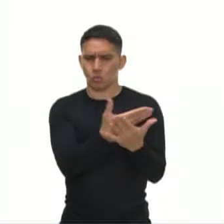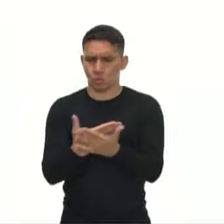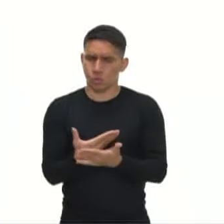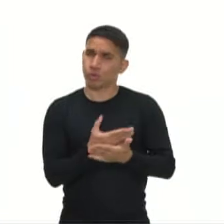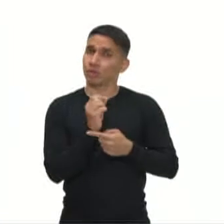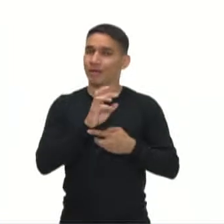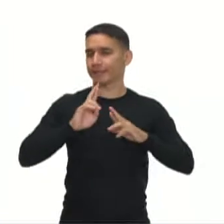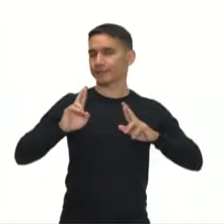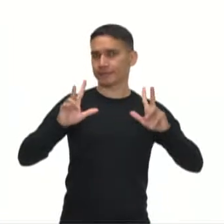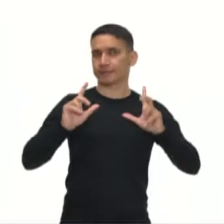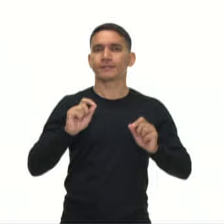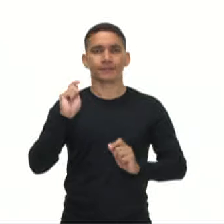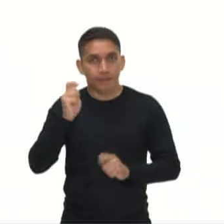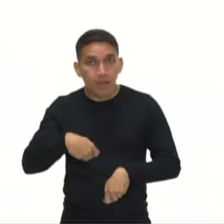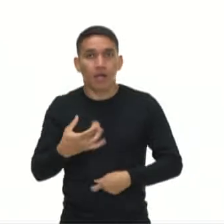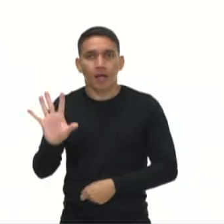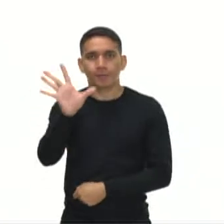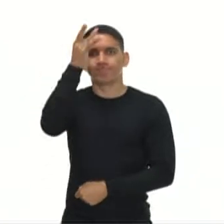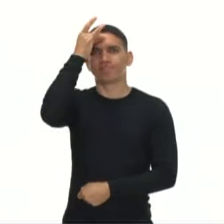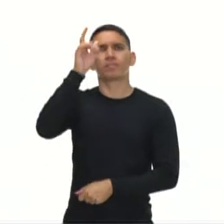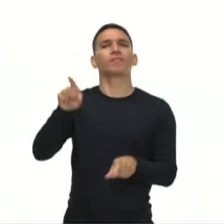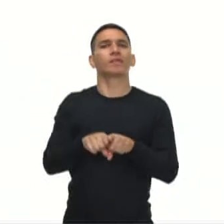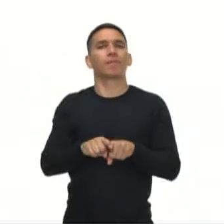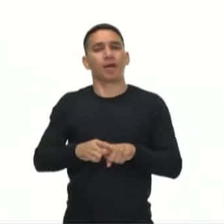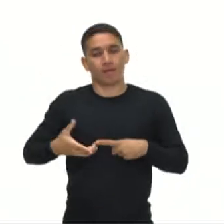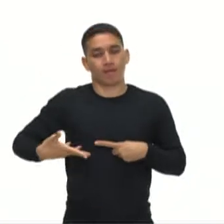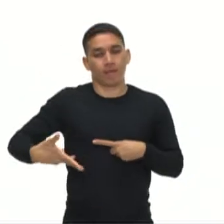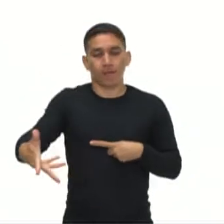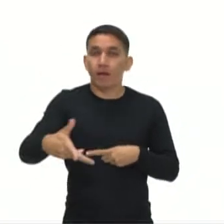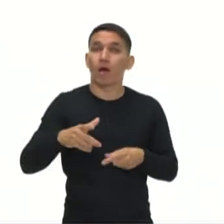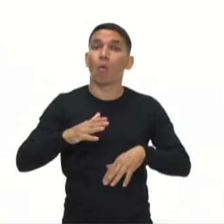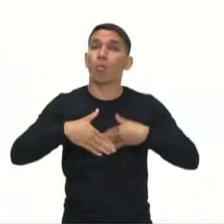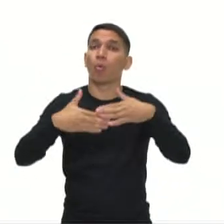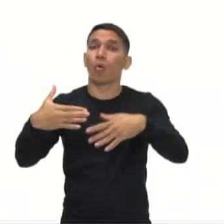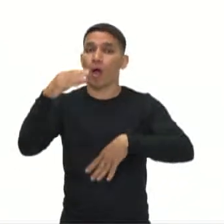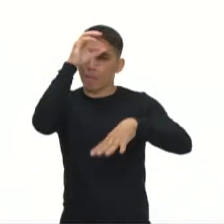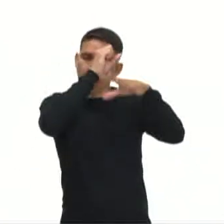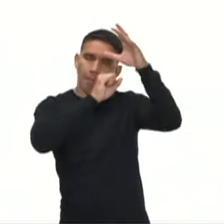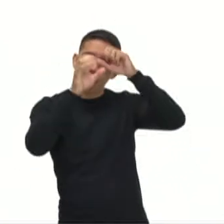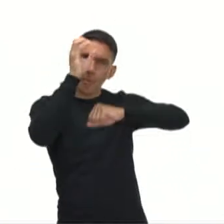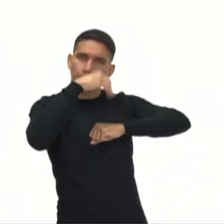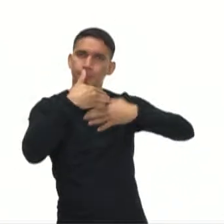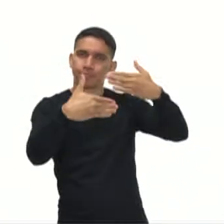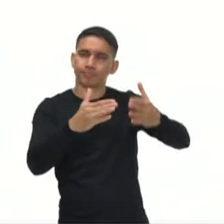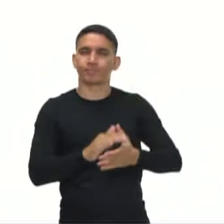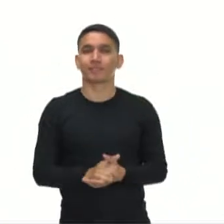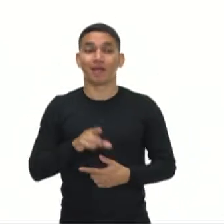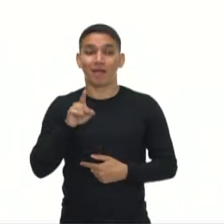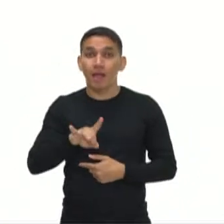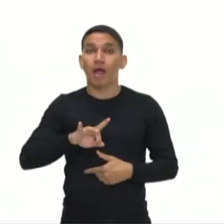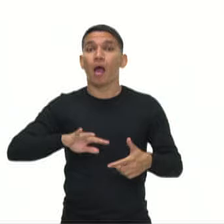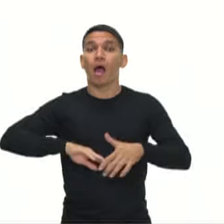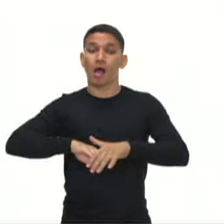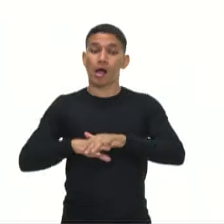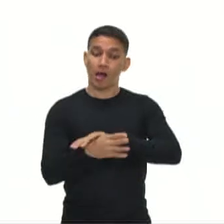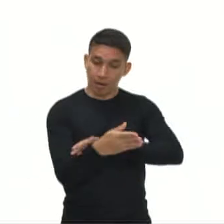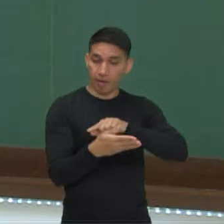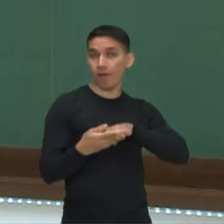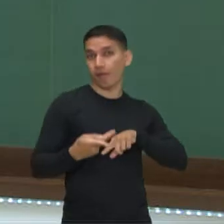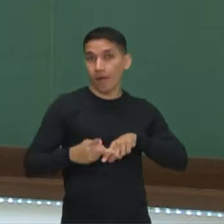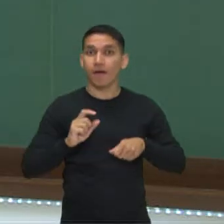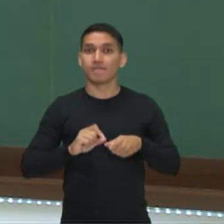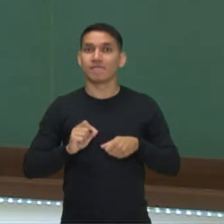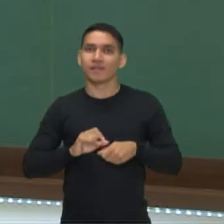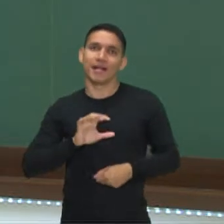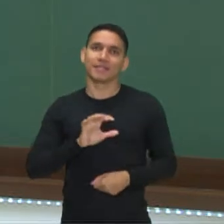o diferencial, para fixar e acelerar o processo de aprendizagem. É na criação de bons hábitos de estudo